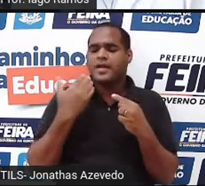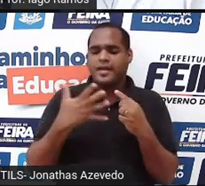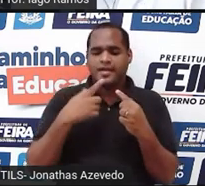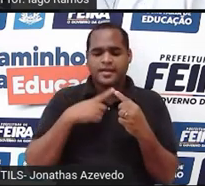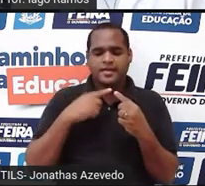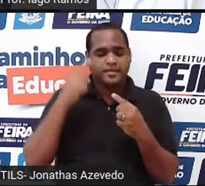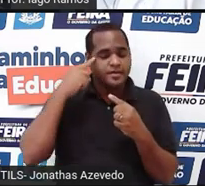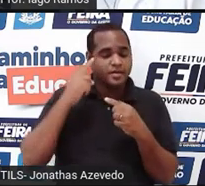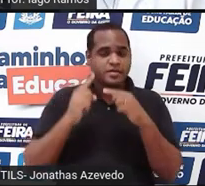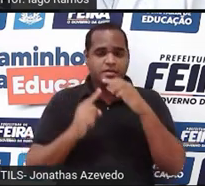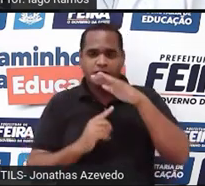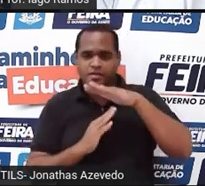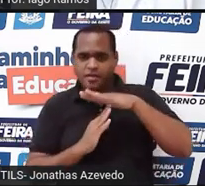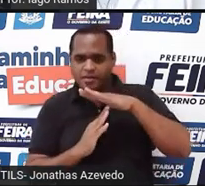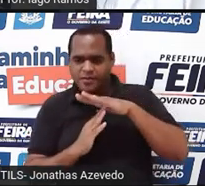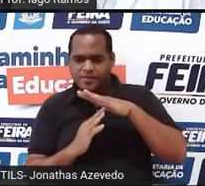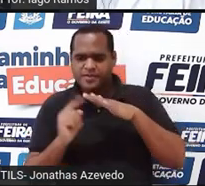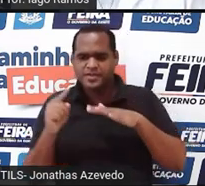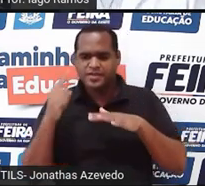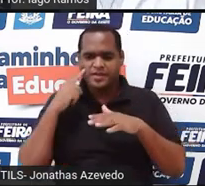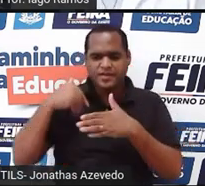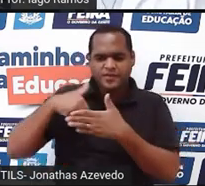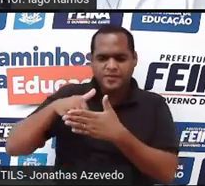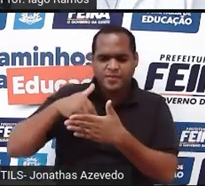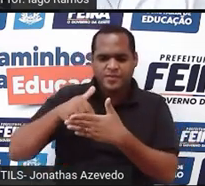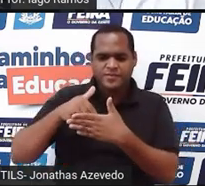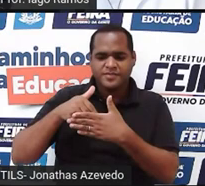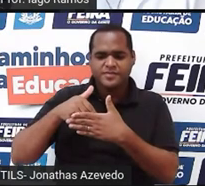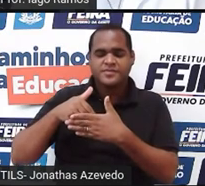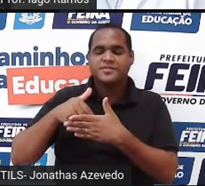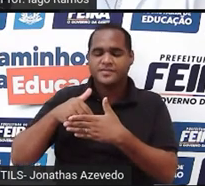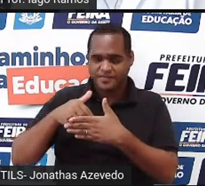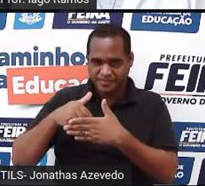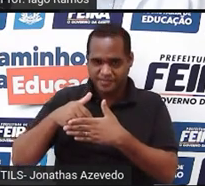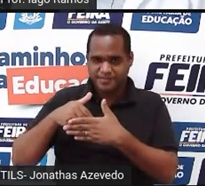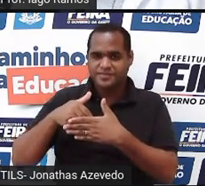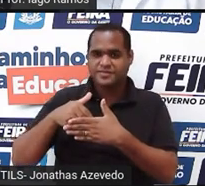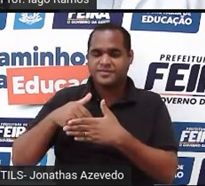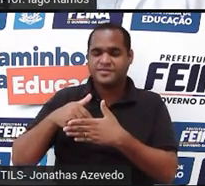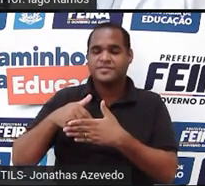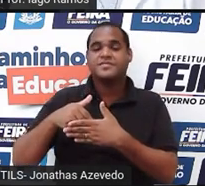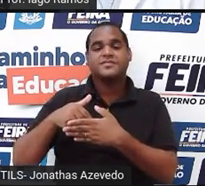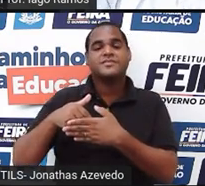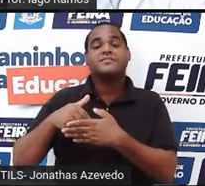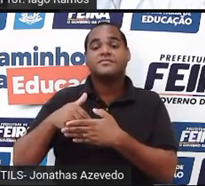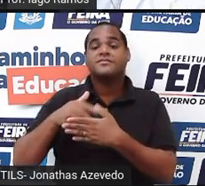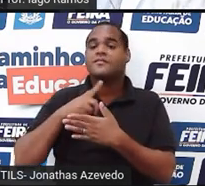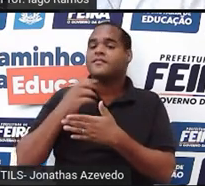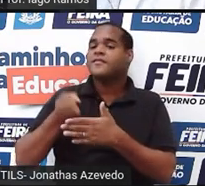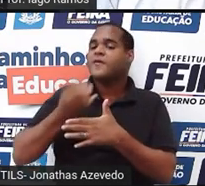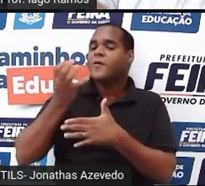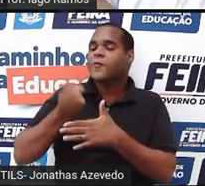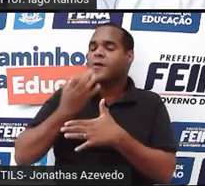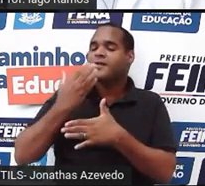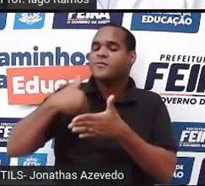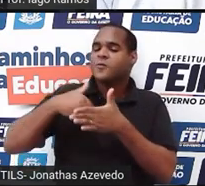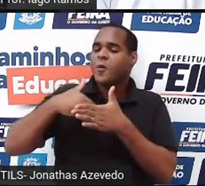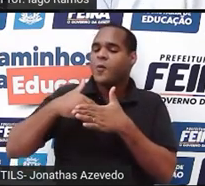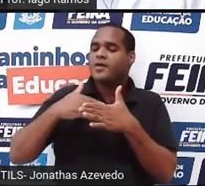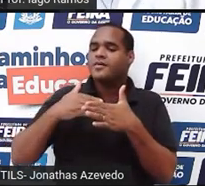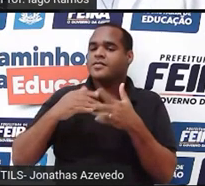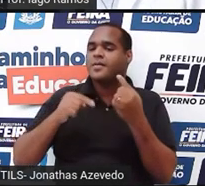e partida de futebol aliás tempo de uma partida de futebol e quantidade de gols não